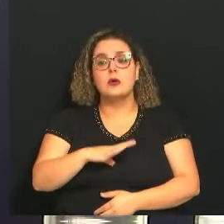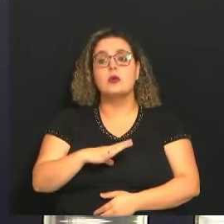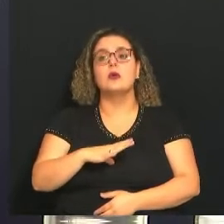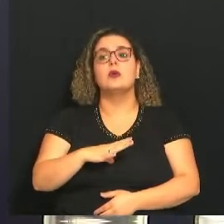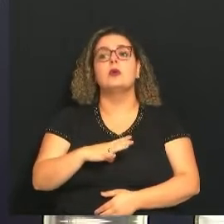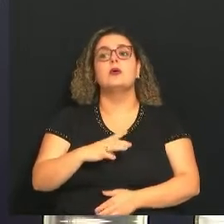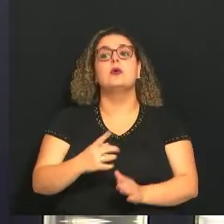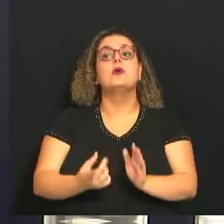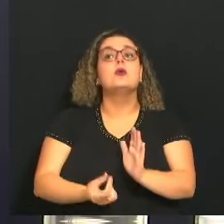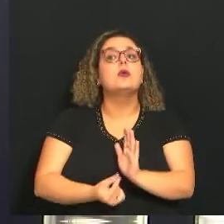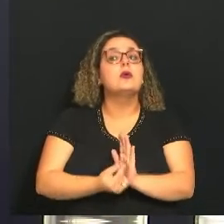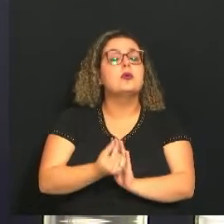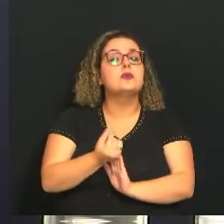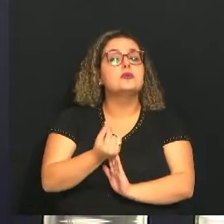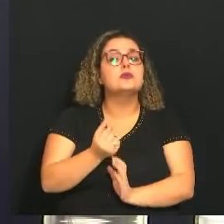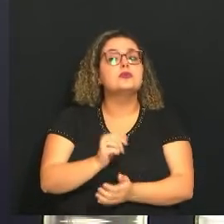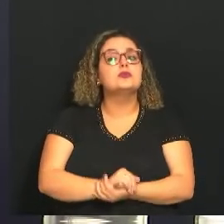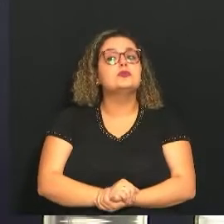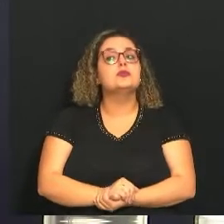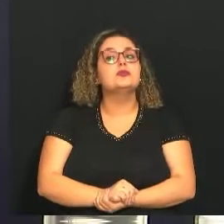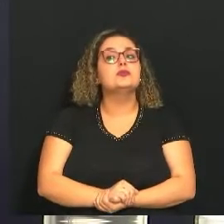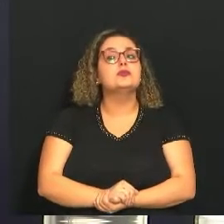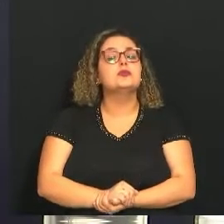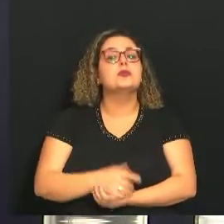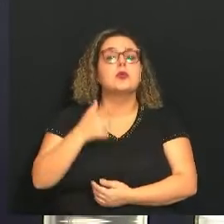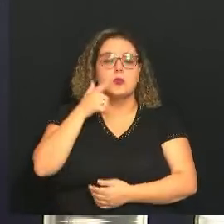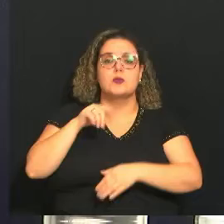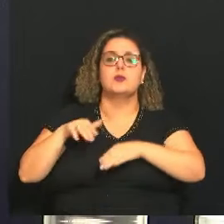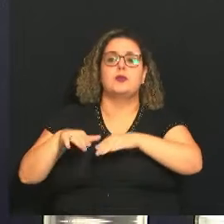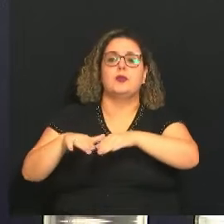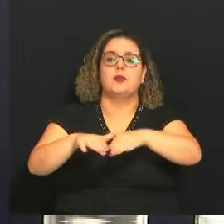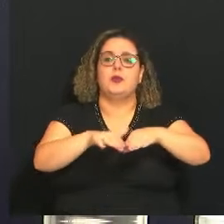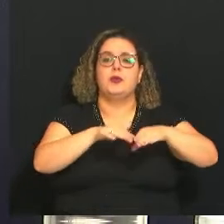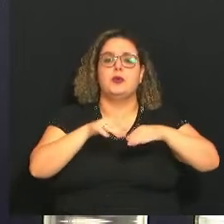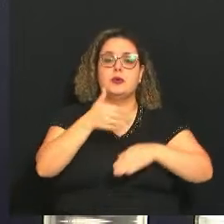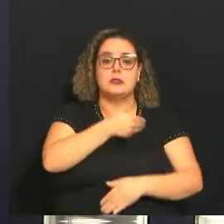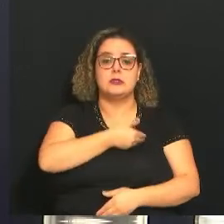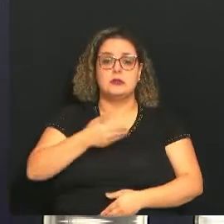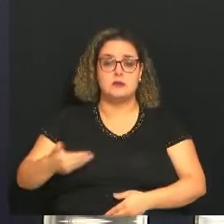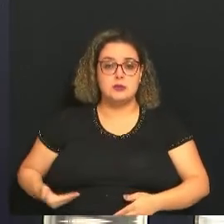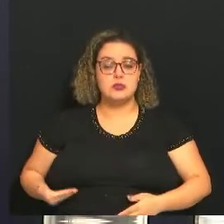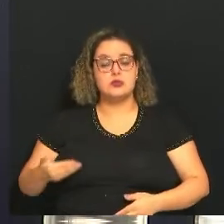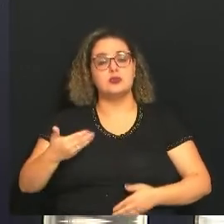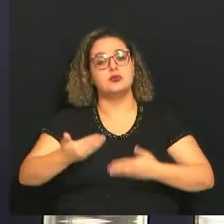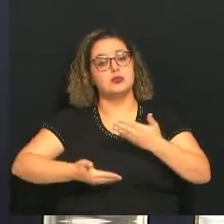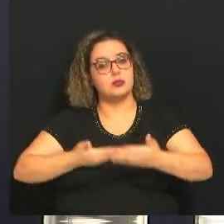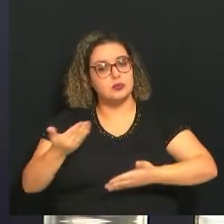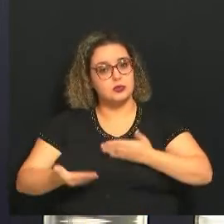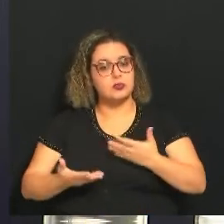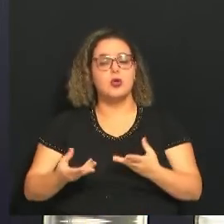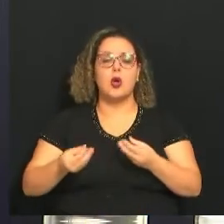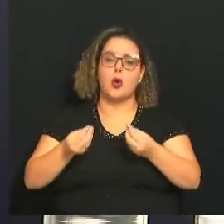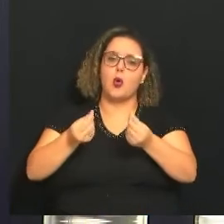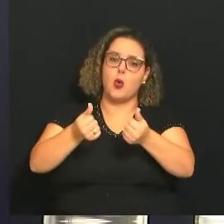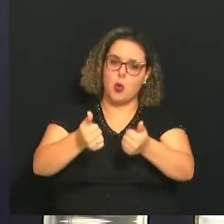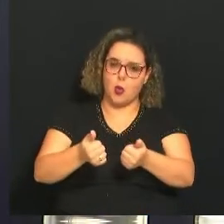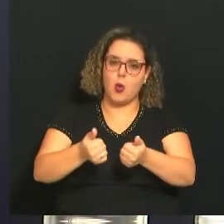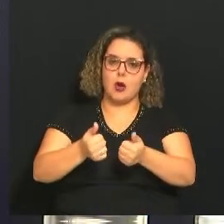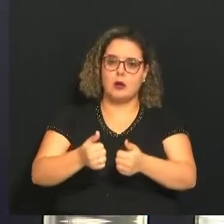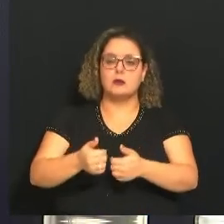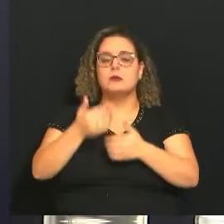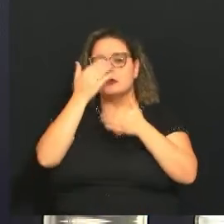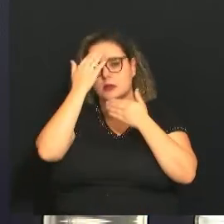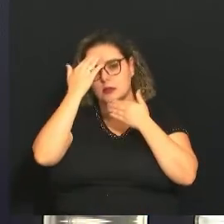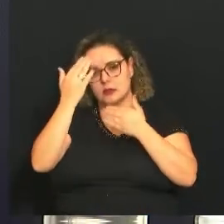condição de proporcionar para a nossa população um serviço público de qualidade, tá? Eu já quero agradecer mais uma vez a